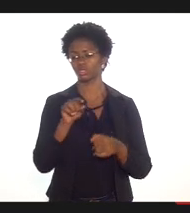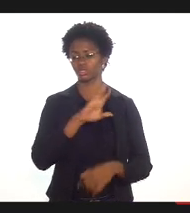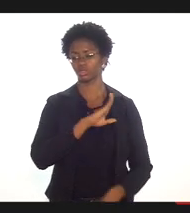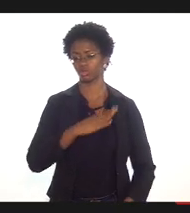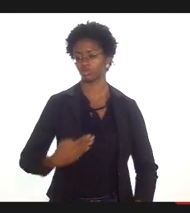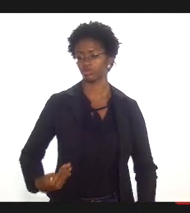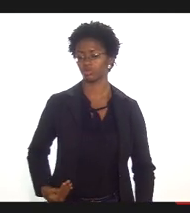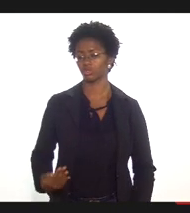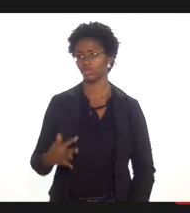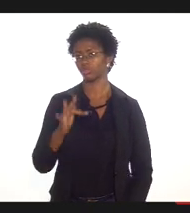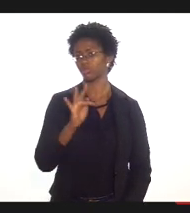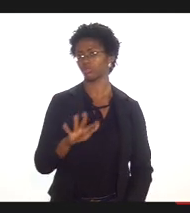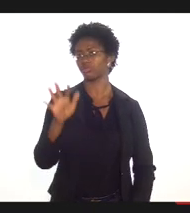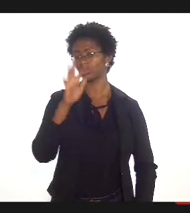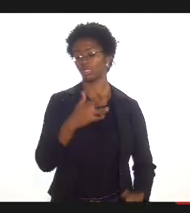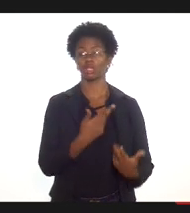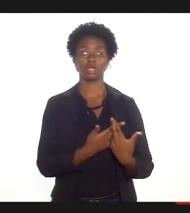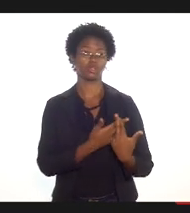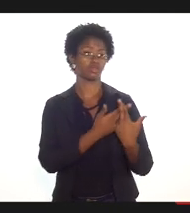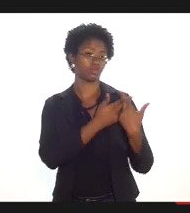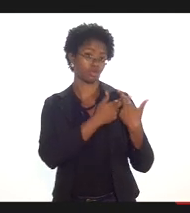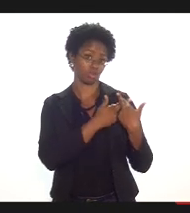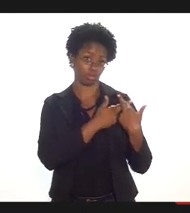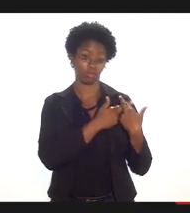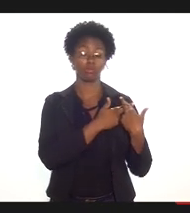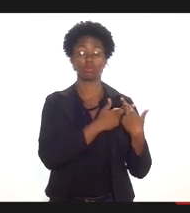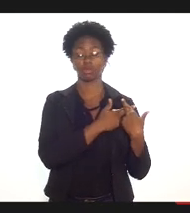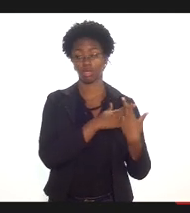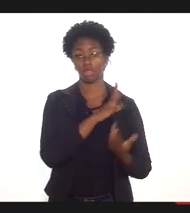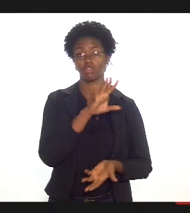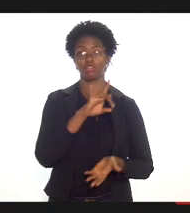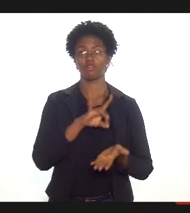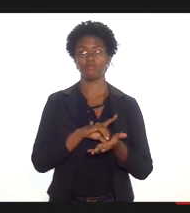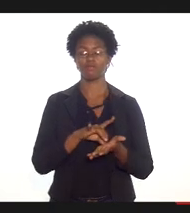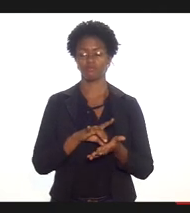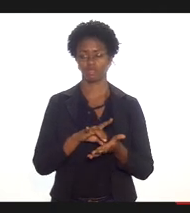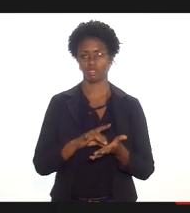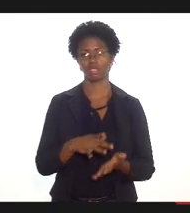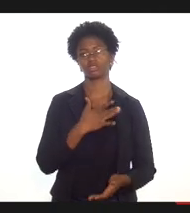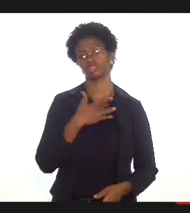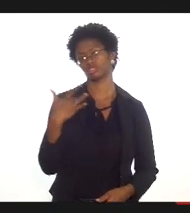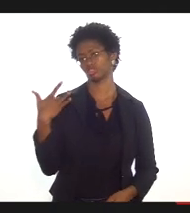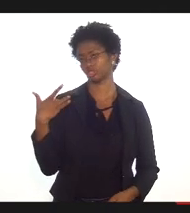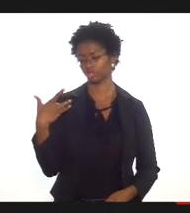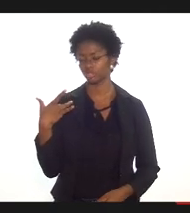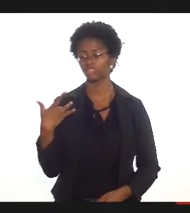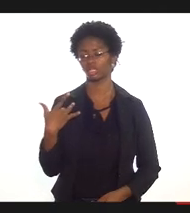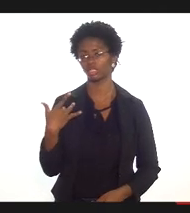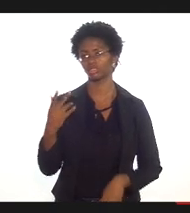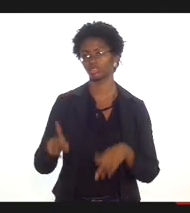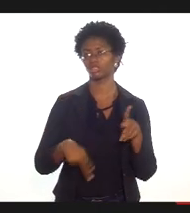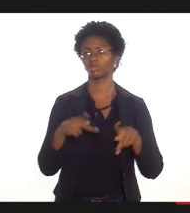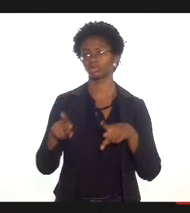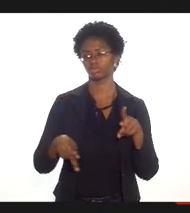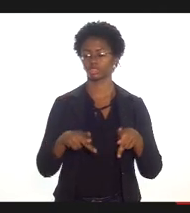governo federal se responsabilize de verdade com a saúde da nossa população.